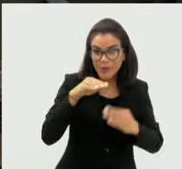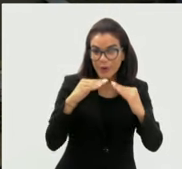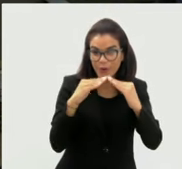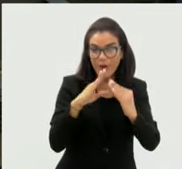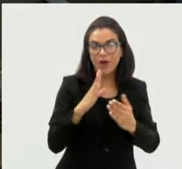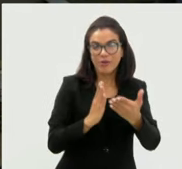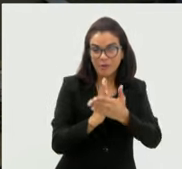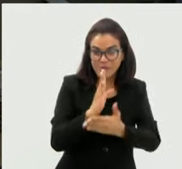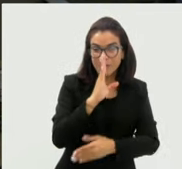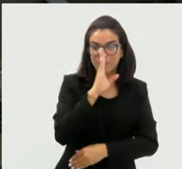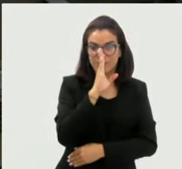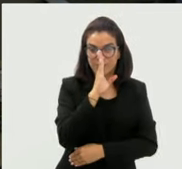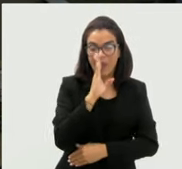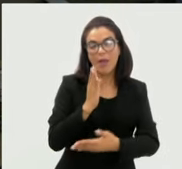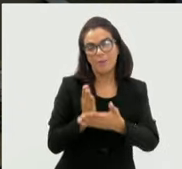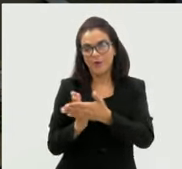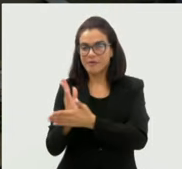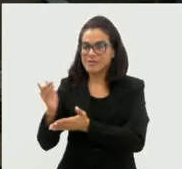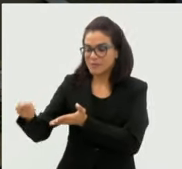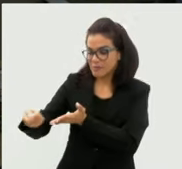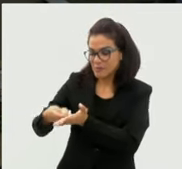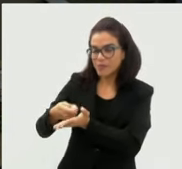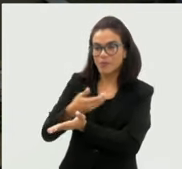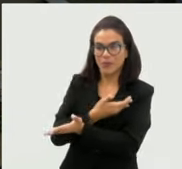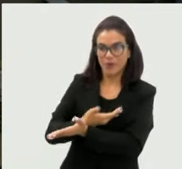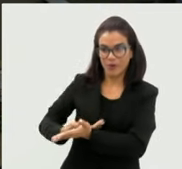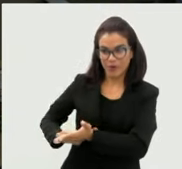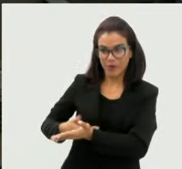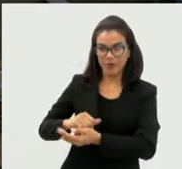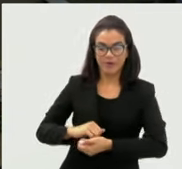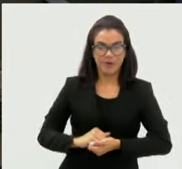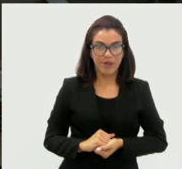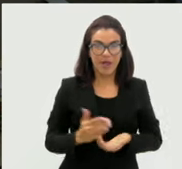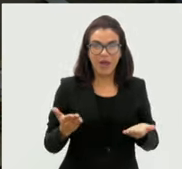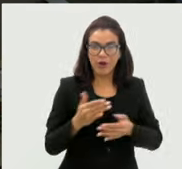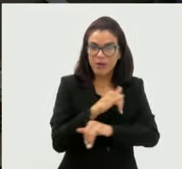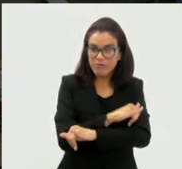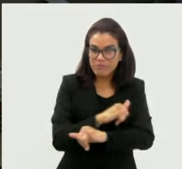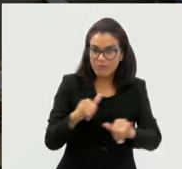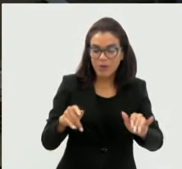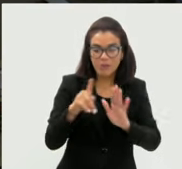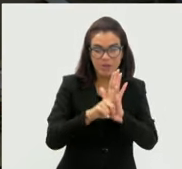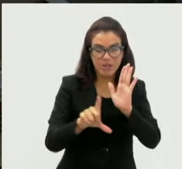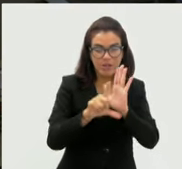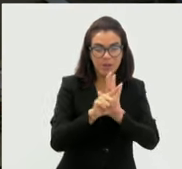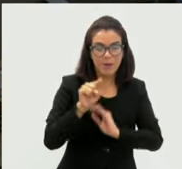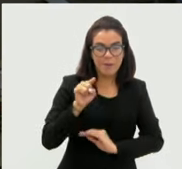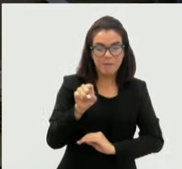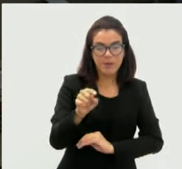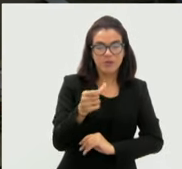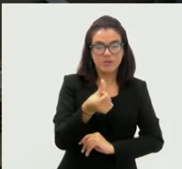estão. Aprovado, vai autógrafo. Anuncio o projeto de lei número